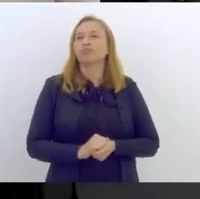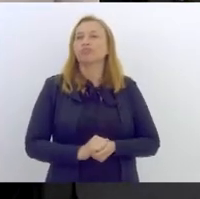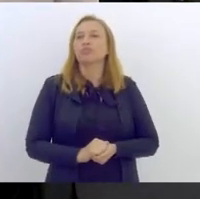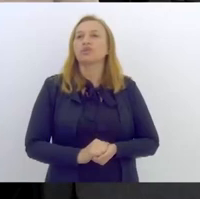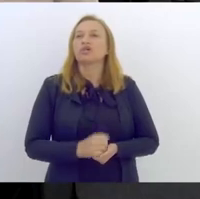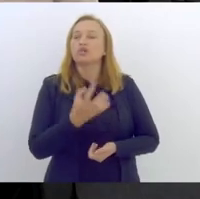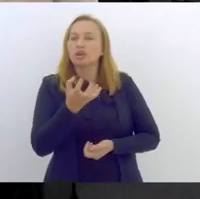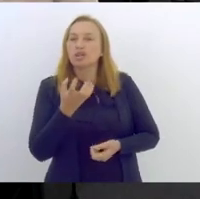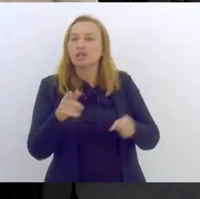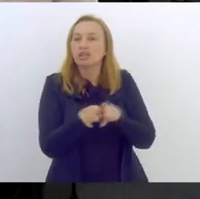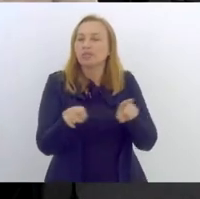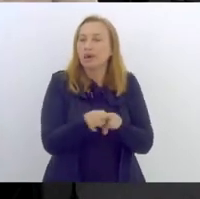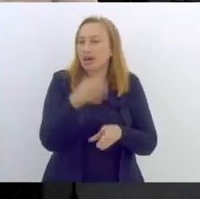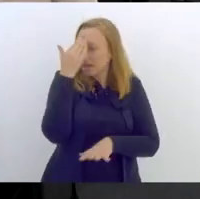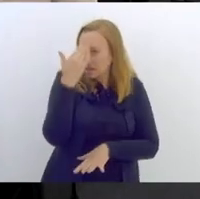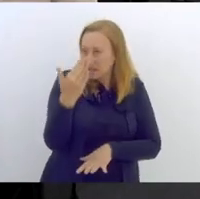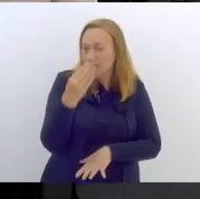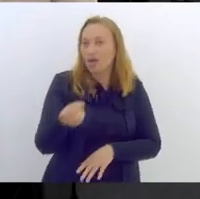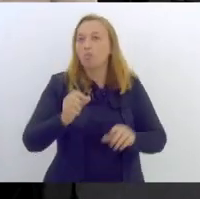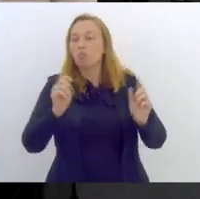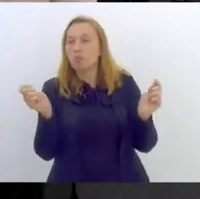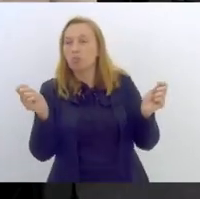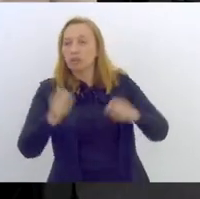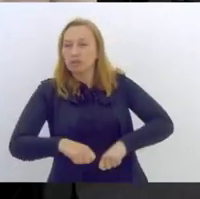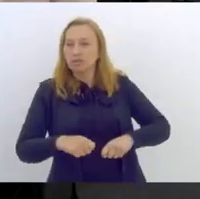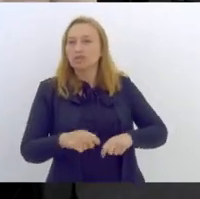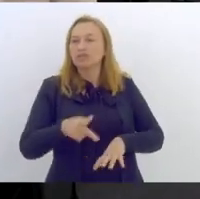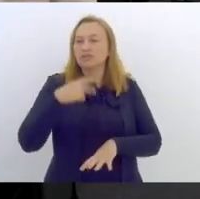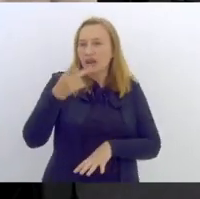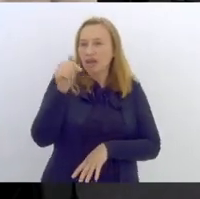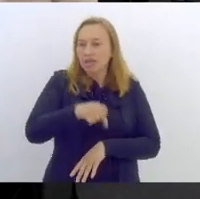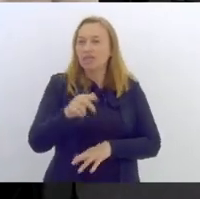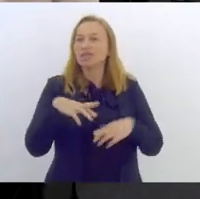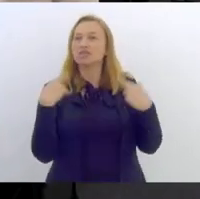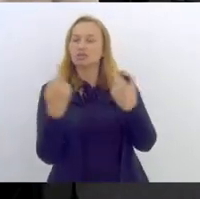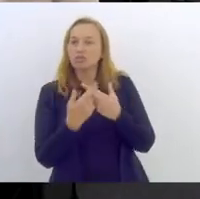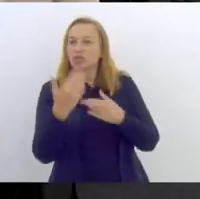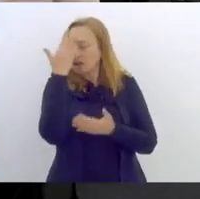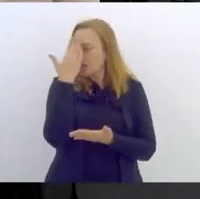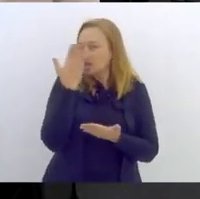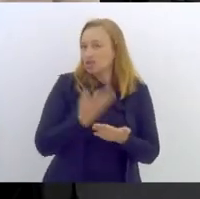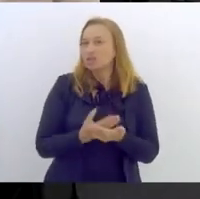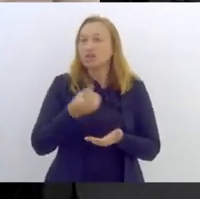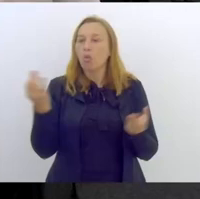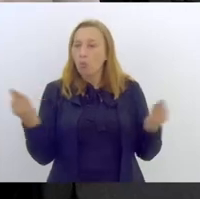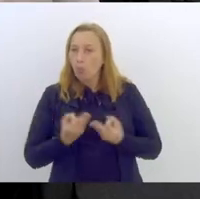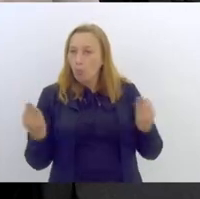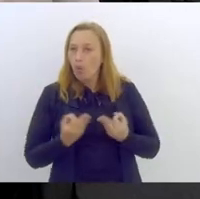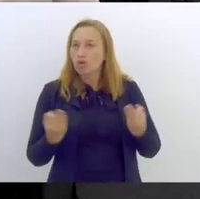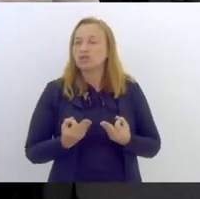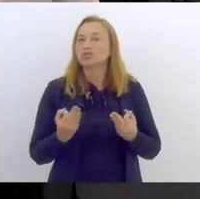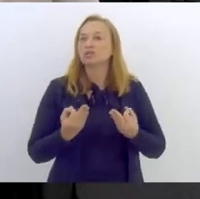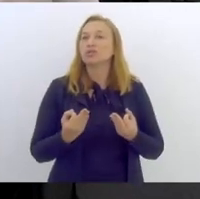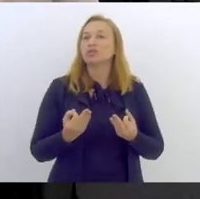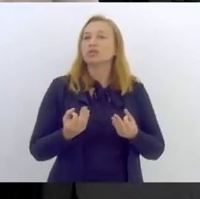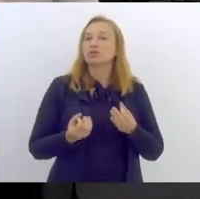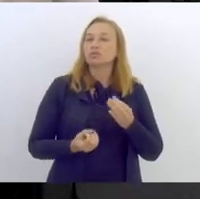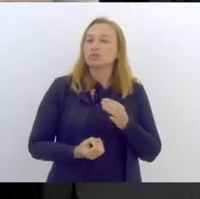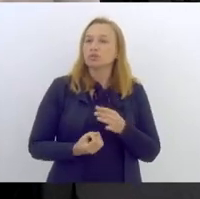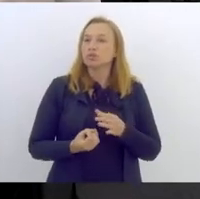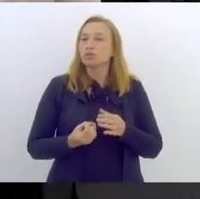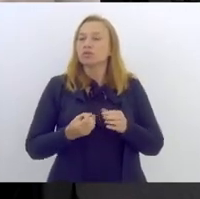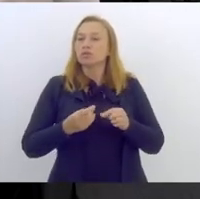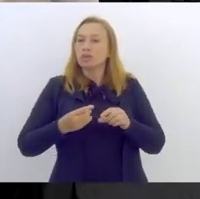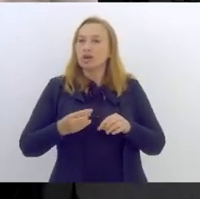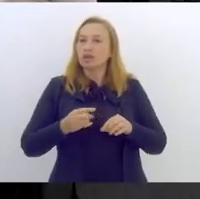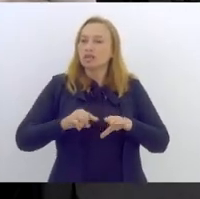eu só queria também agradecer né a possibilidade da gente se manifestar aqui essas reuniões Acredito que serão ótimas para que possam ser explanadas